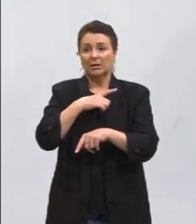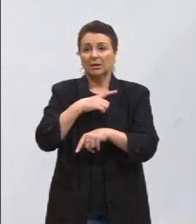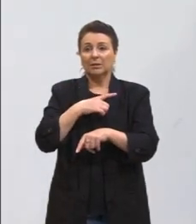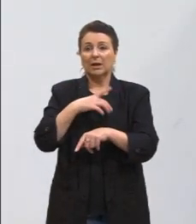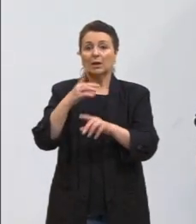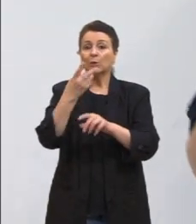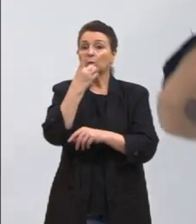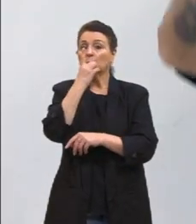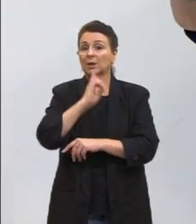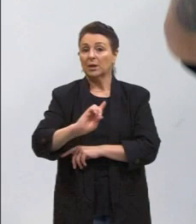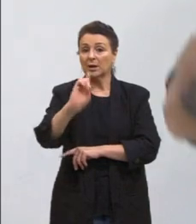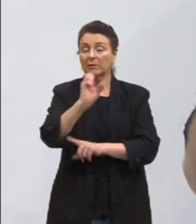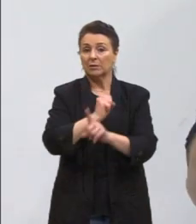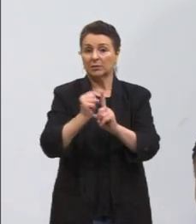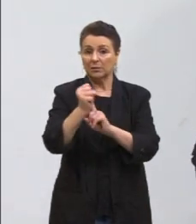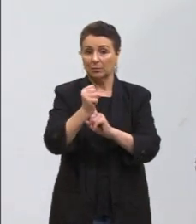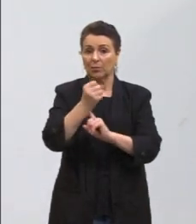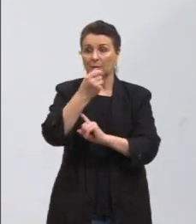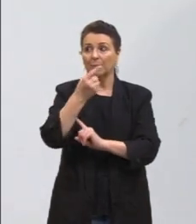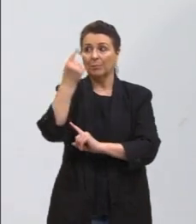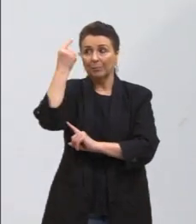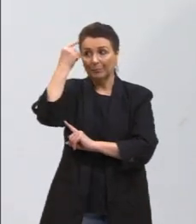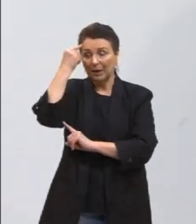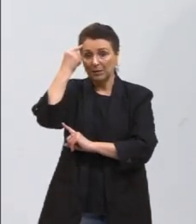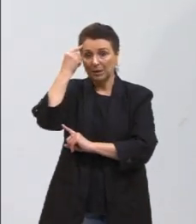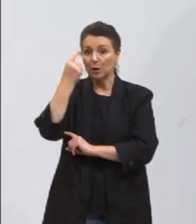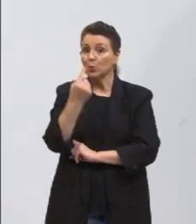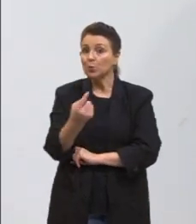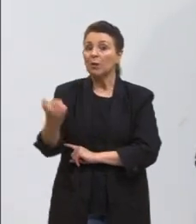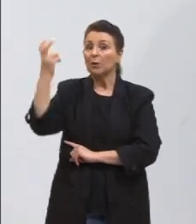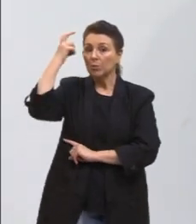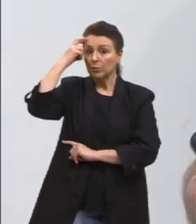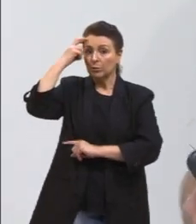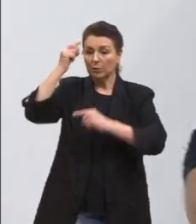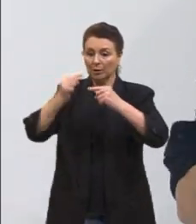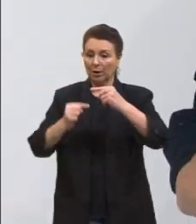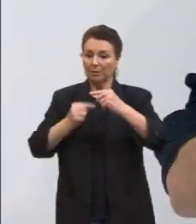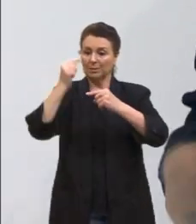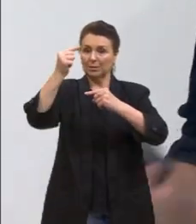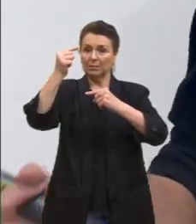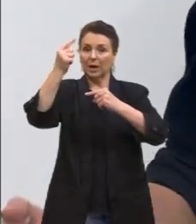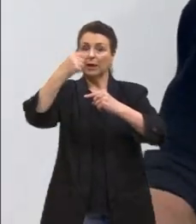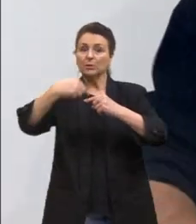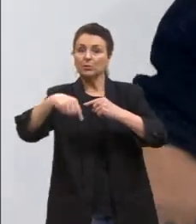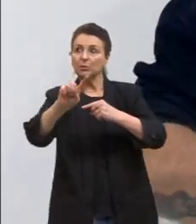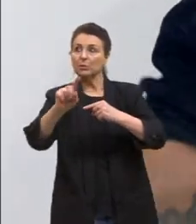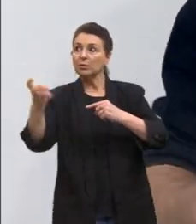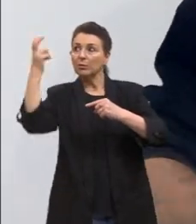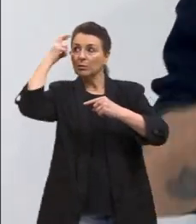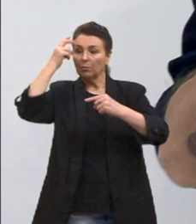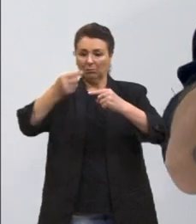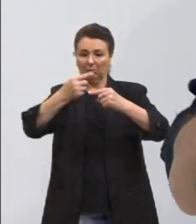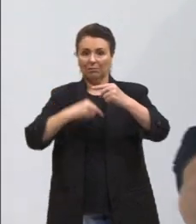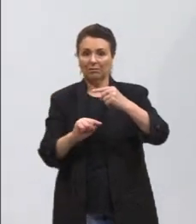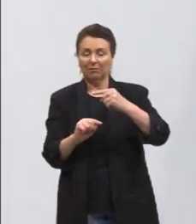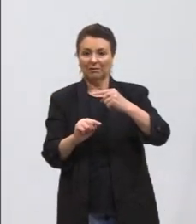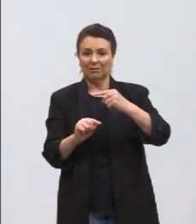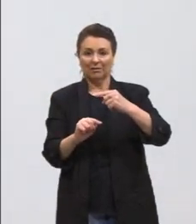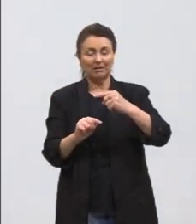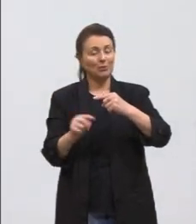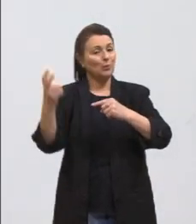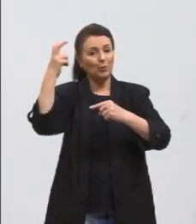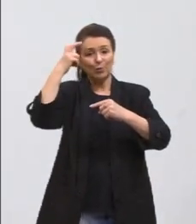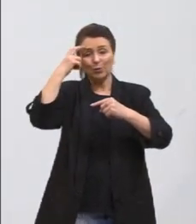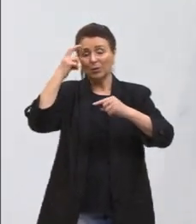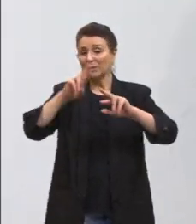Darwinismo Social achar que uma cultura é superior a outra isso não existem culturas diferentes Esse é um tema que também vai